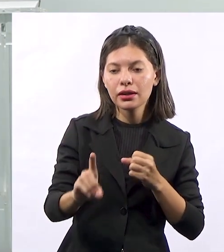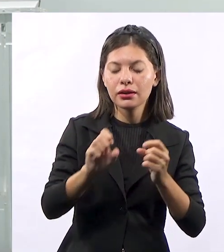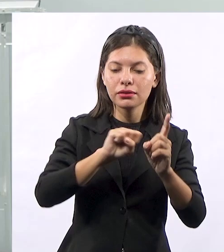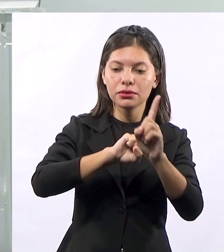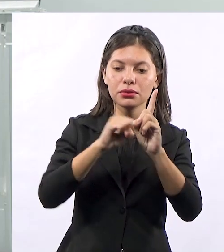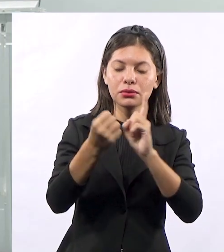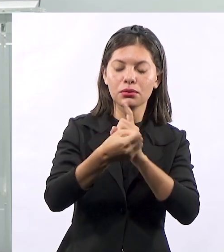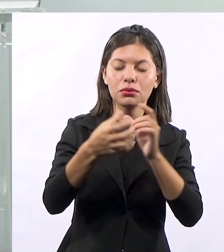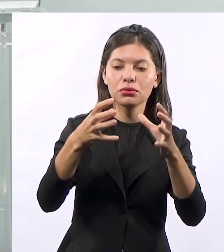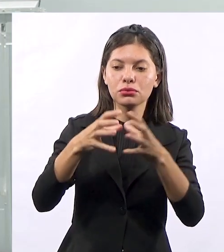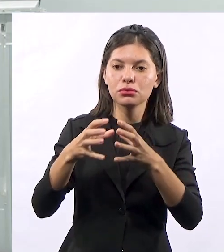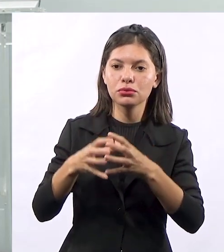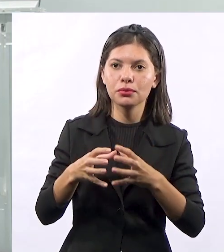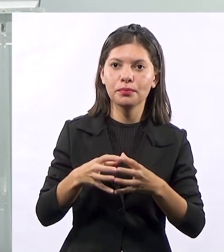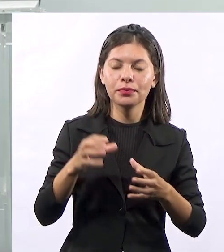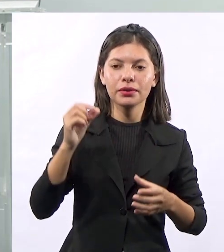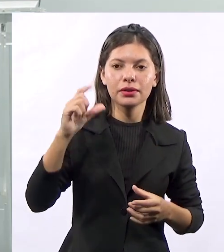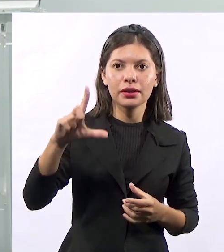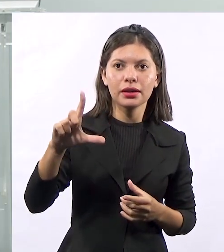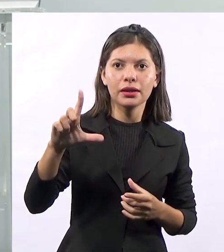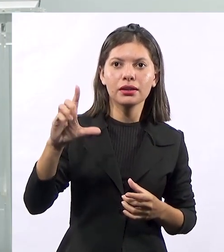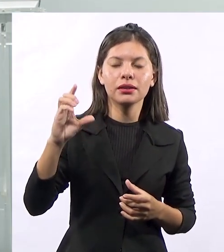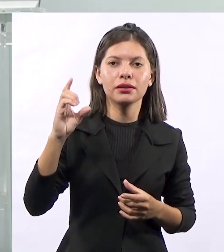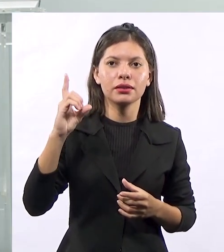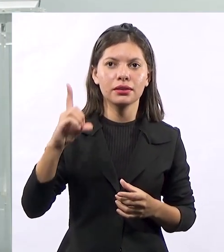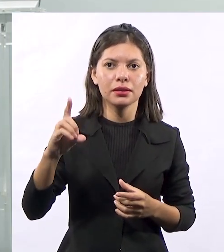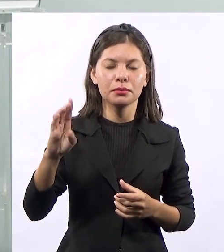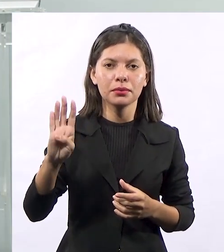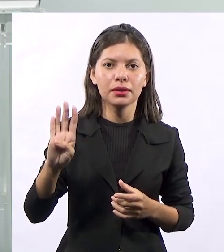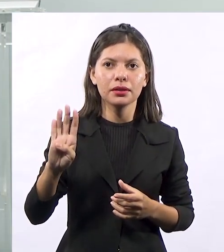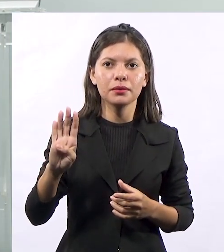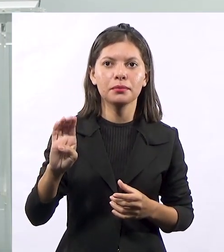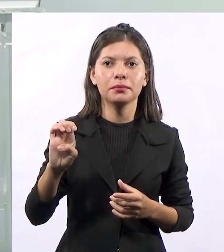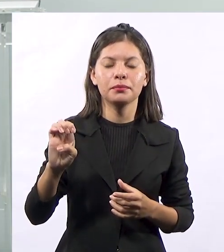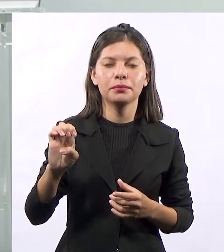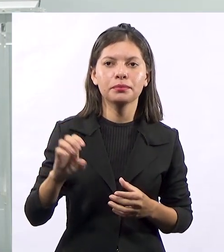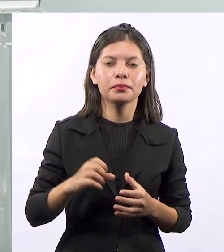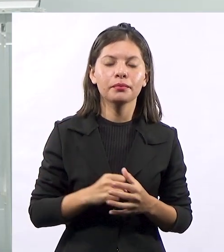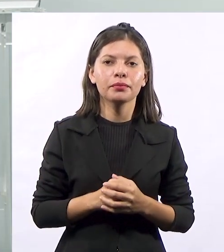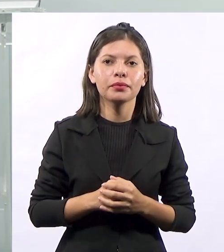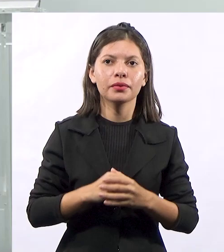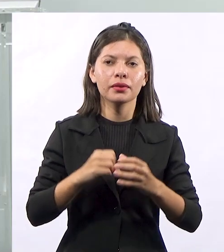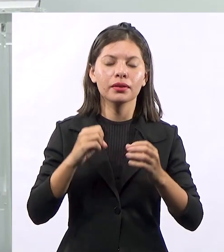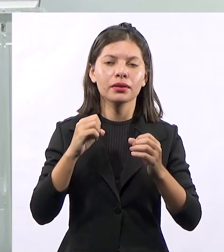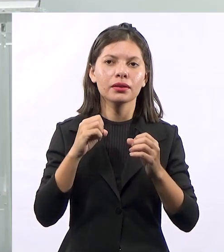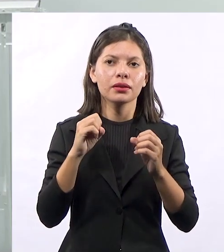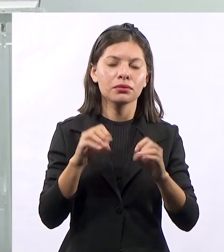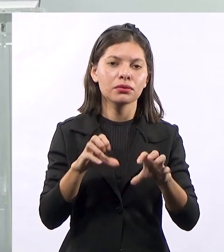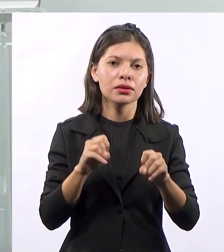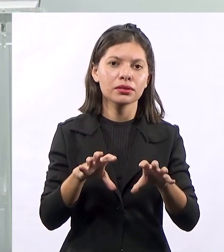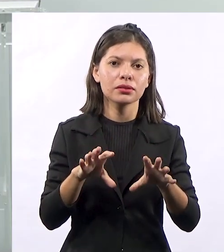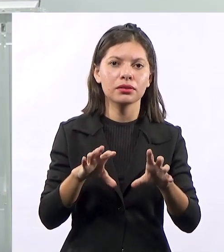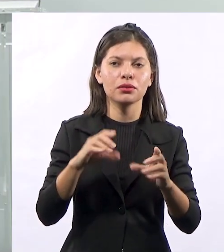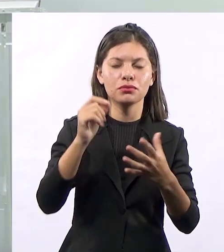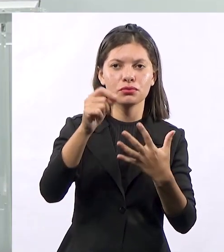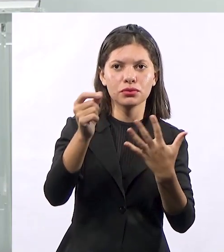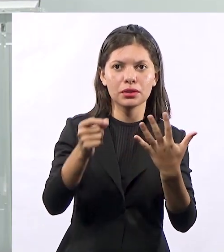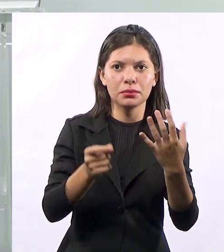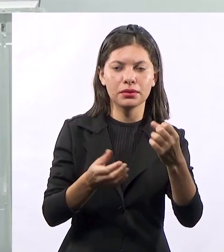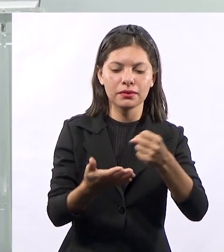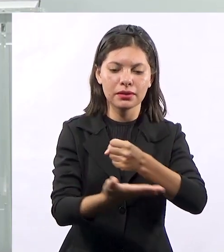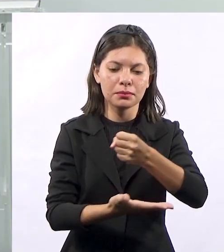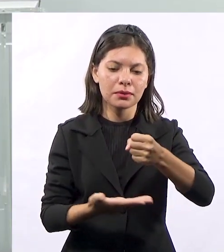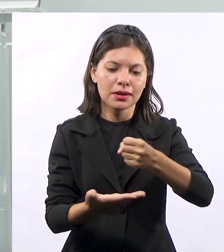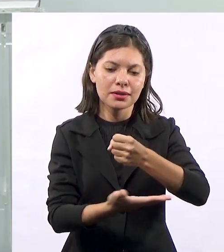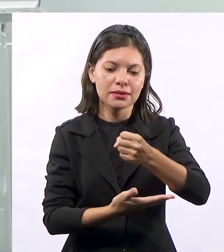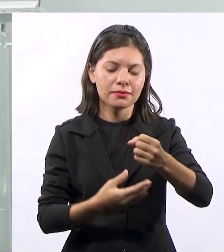Diretrizes e Bases da Educação, que fala sobre a educação. Então, fundamento é aquilo que vai te dar base, aquilo que vai te apoiar,